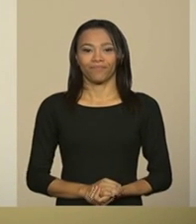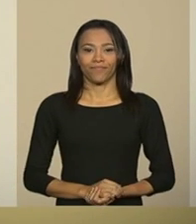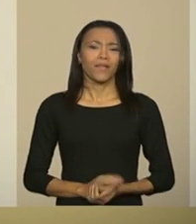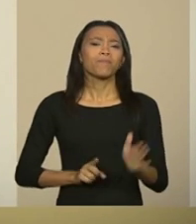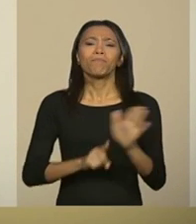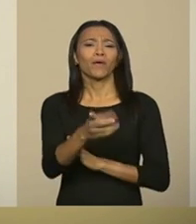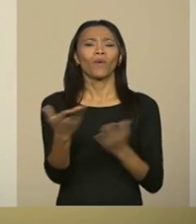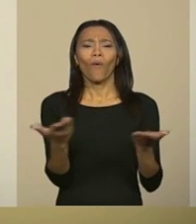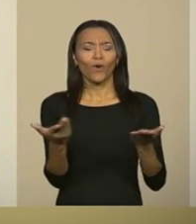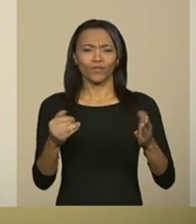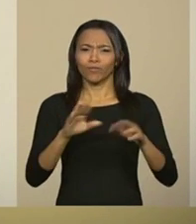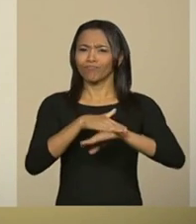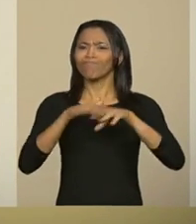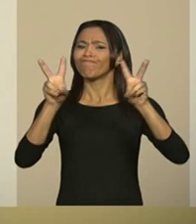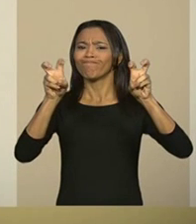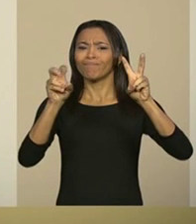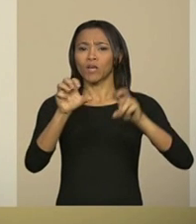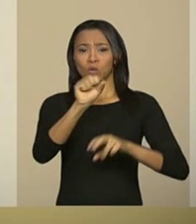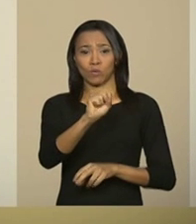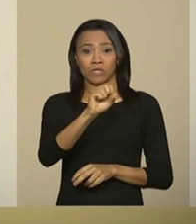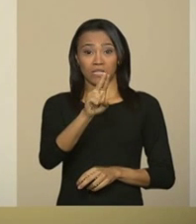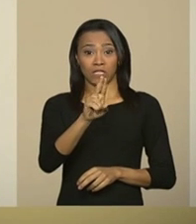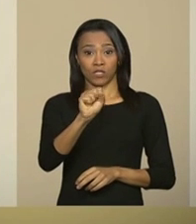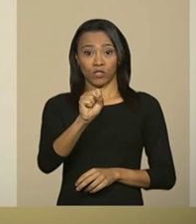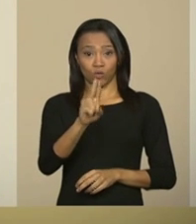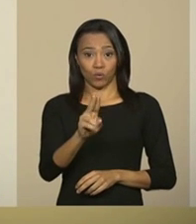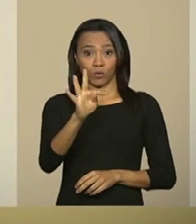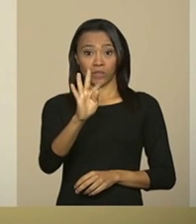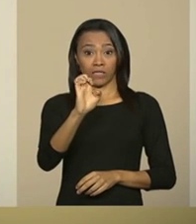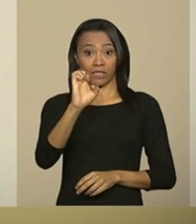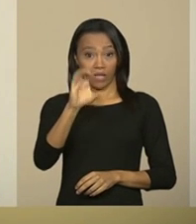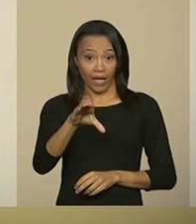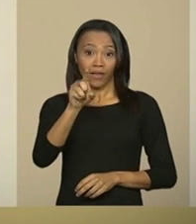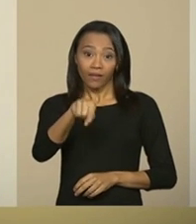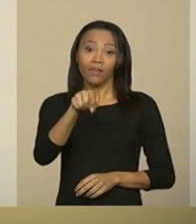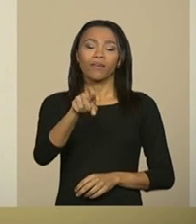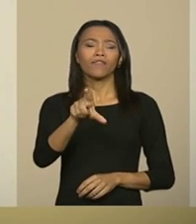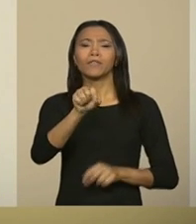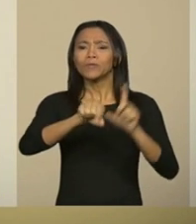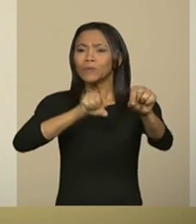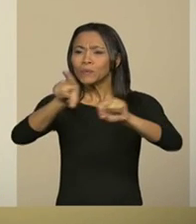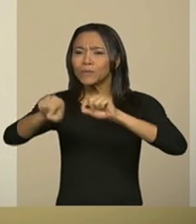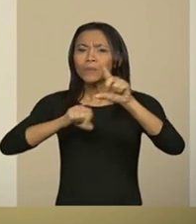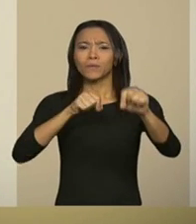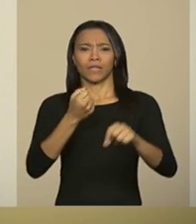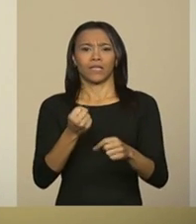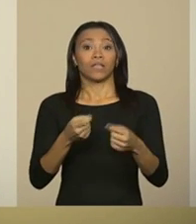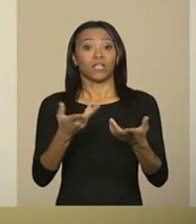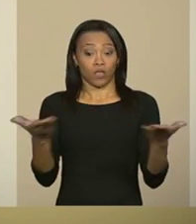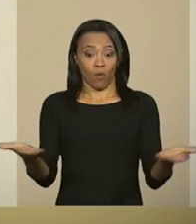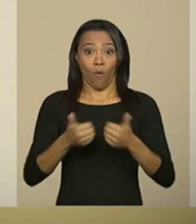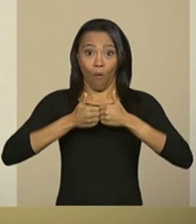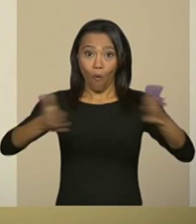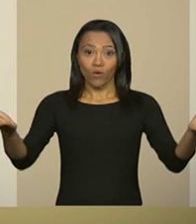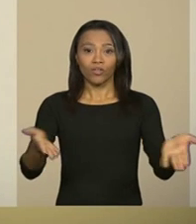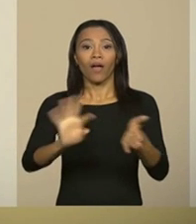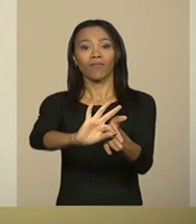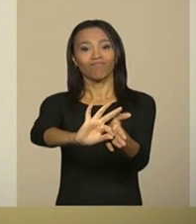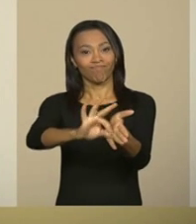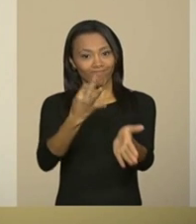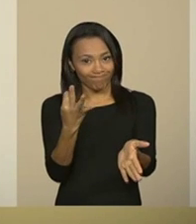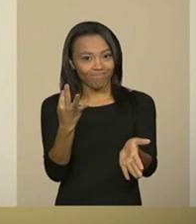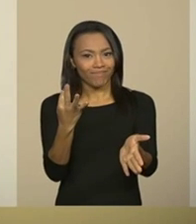presidenta hoje vamos falar sobre o sisu tech o sistema de seleção unificada de ensino técnico que a partir de hoje está com inscrições